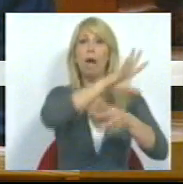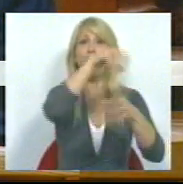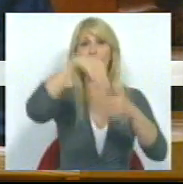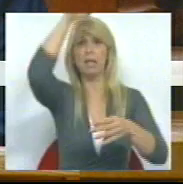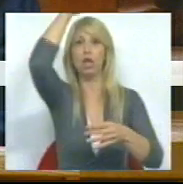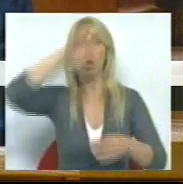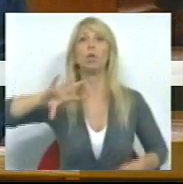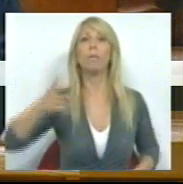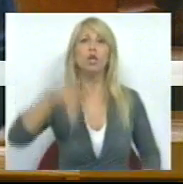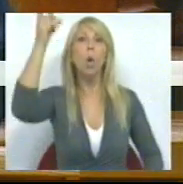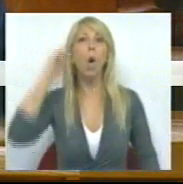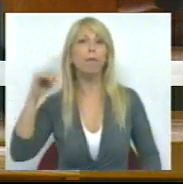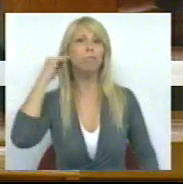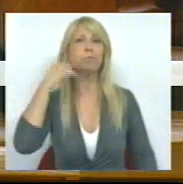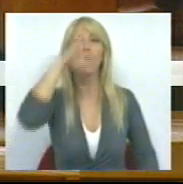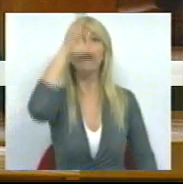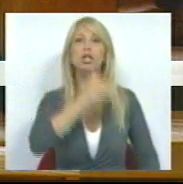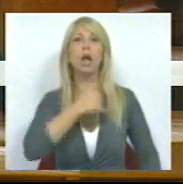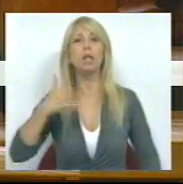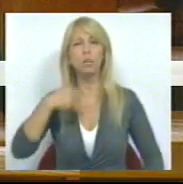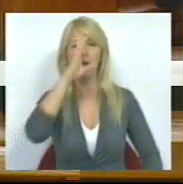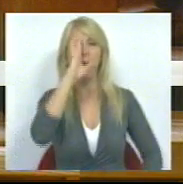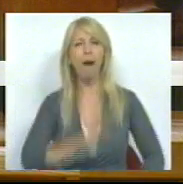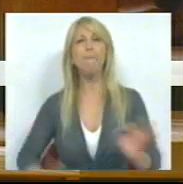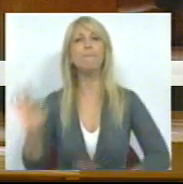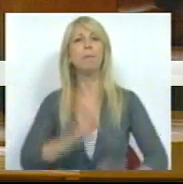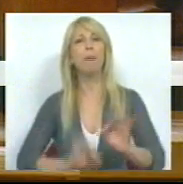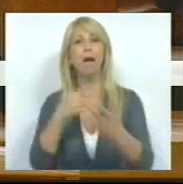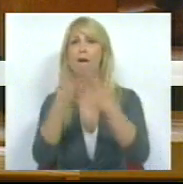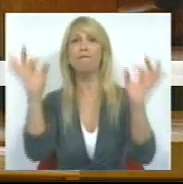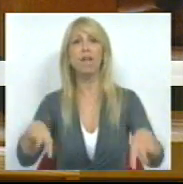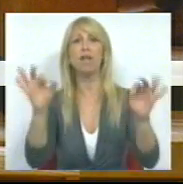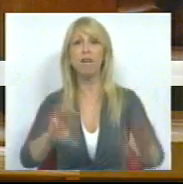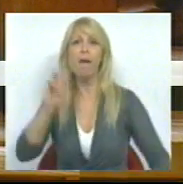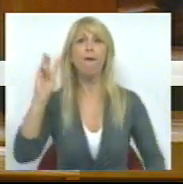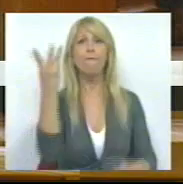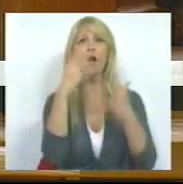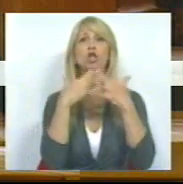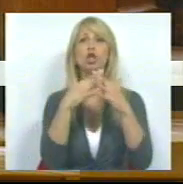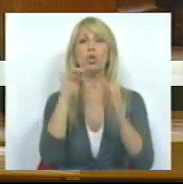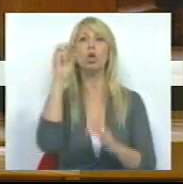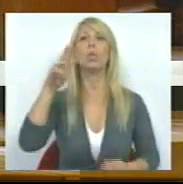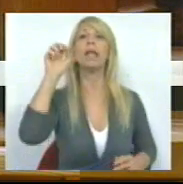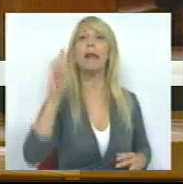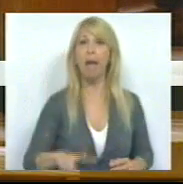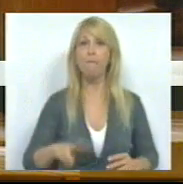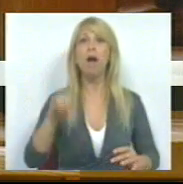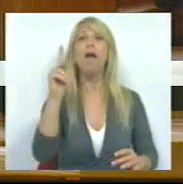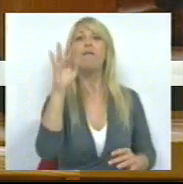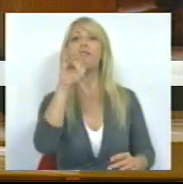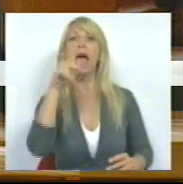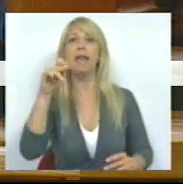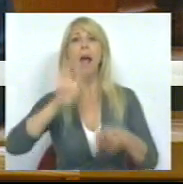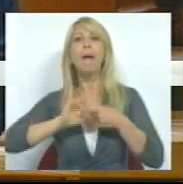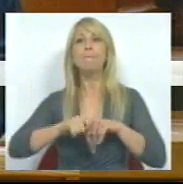Ontem fiquei a saber que o Ministério da Saúde se prepara para desativar 13 estruturas do INEM em Vieira do Minho,